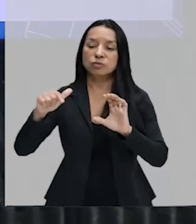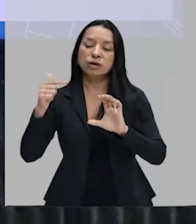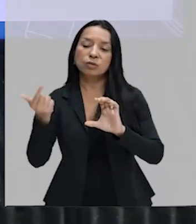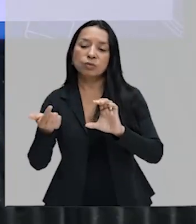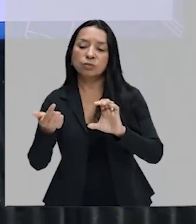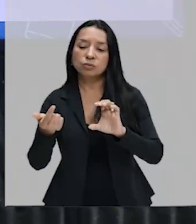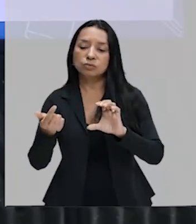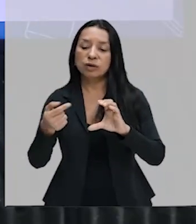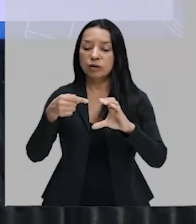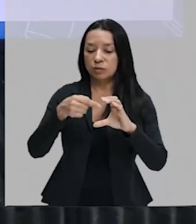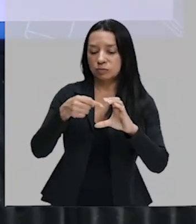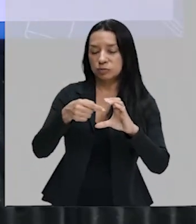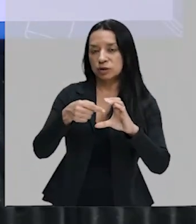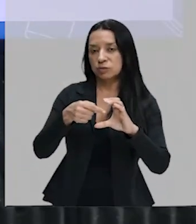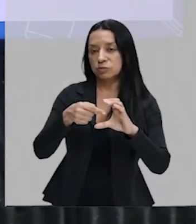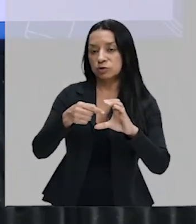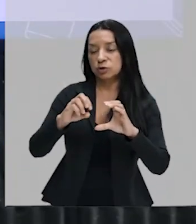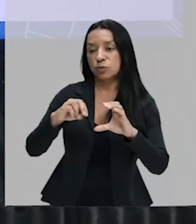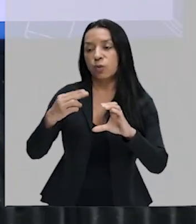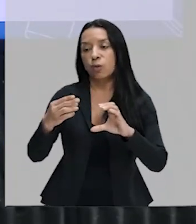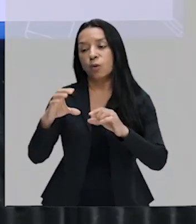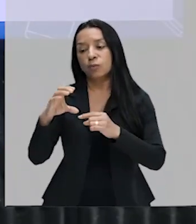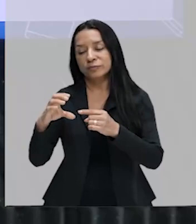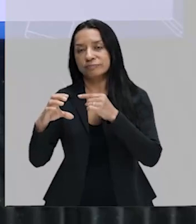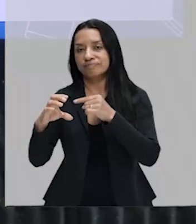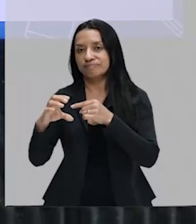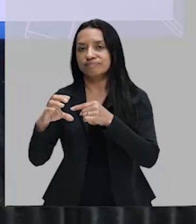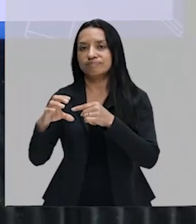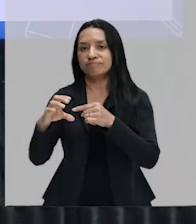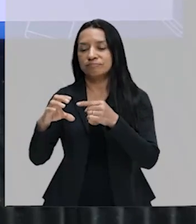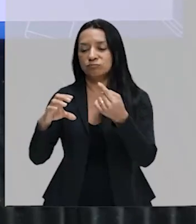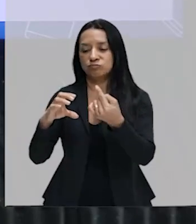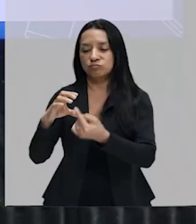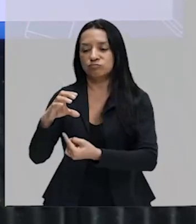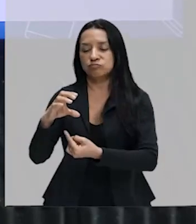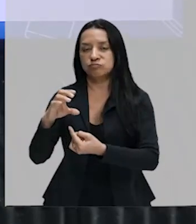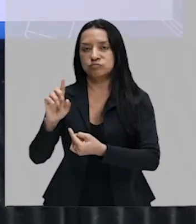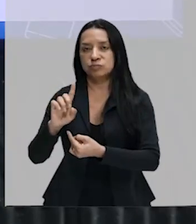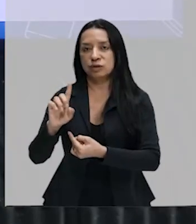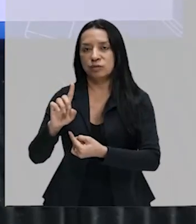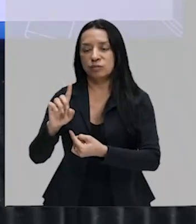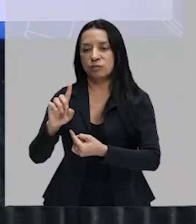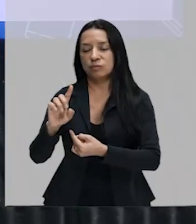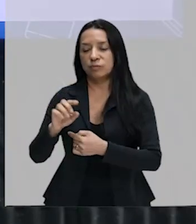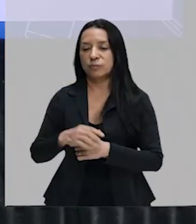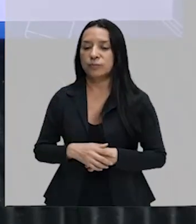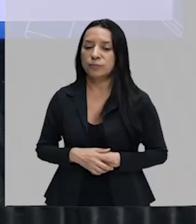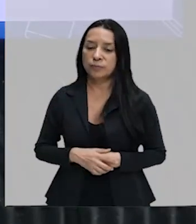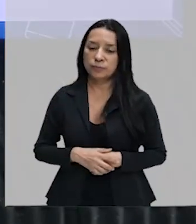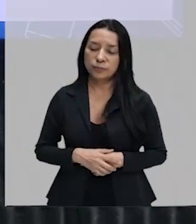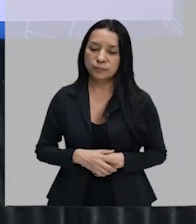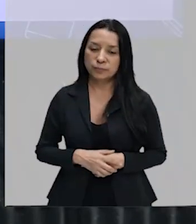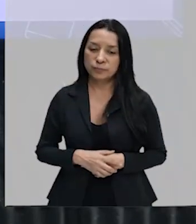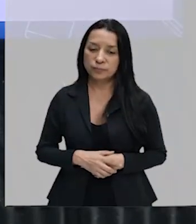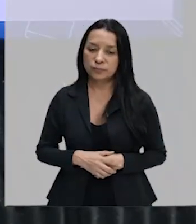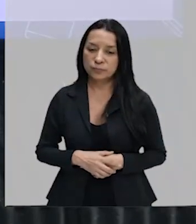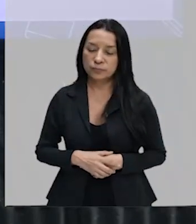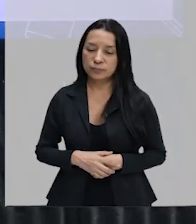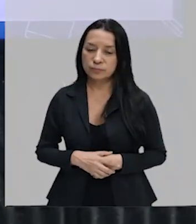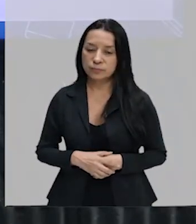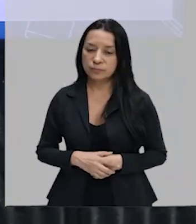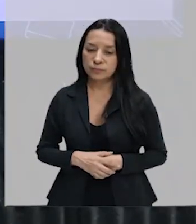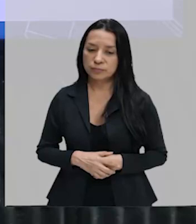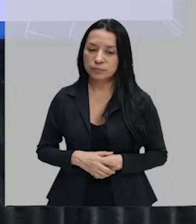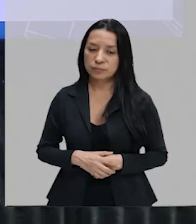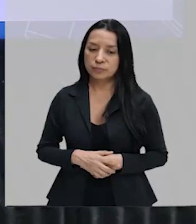está contido ou não está contido, e também tem a opção de você usar o contém ou não contém, tá bom? Então, veja, aqui